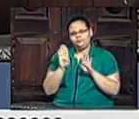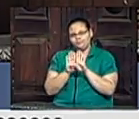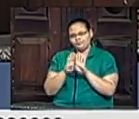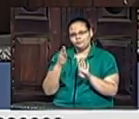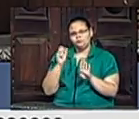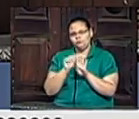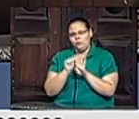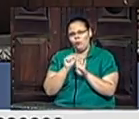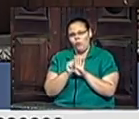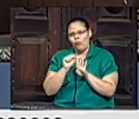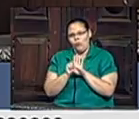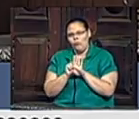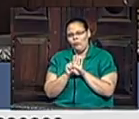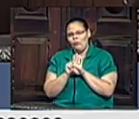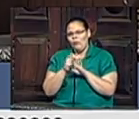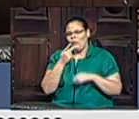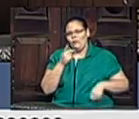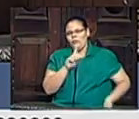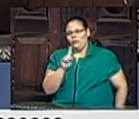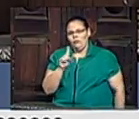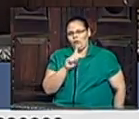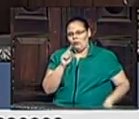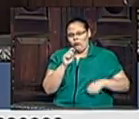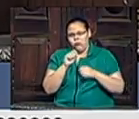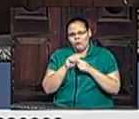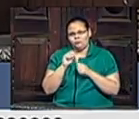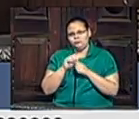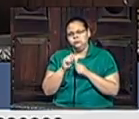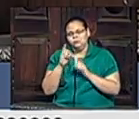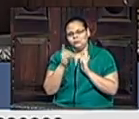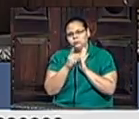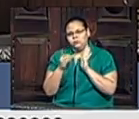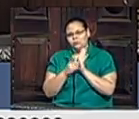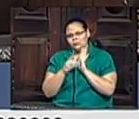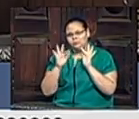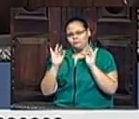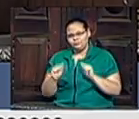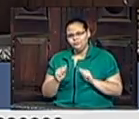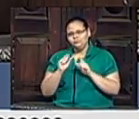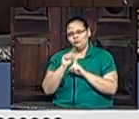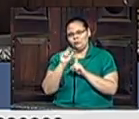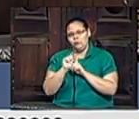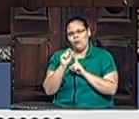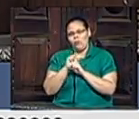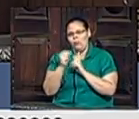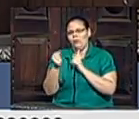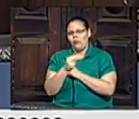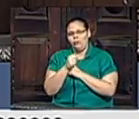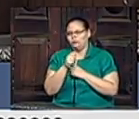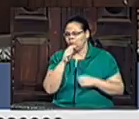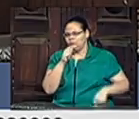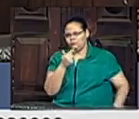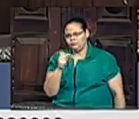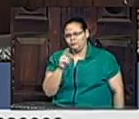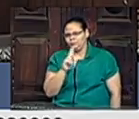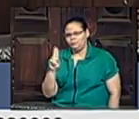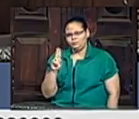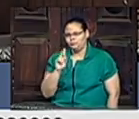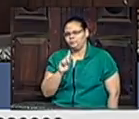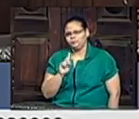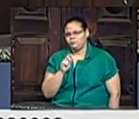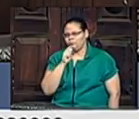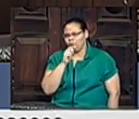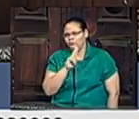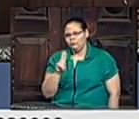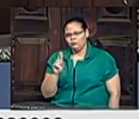sair, que agora está dizendo não, já fez por decreto o fim do aluguel social. Isso não tem nome. Isso